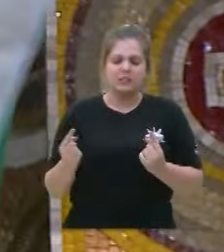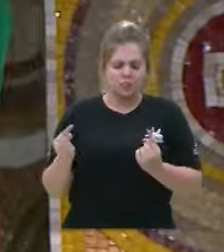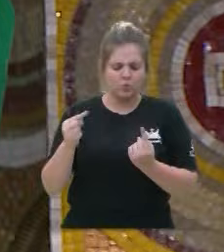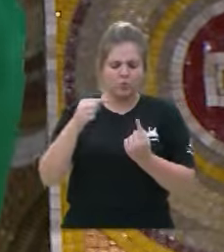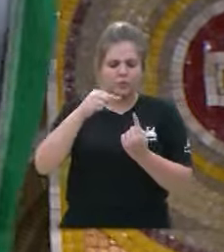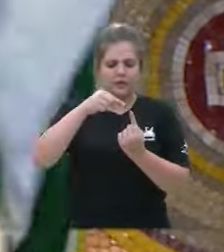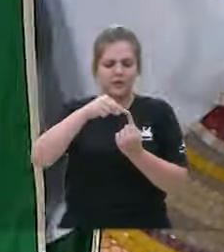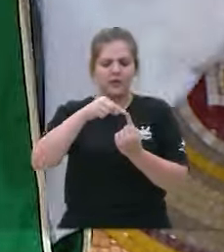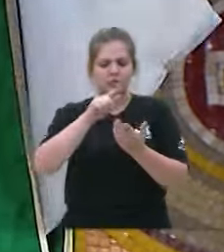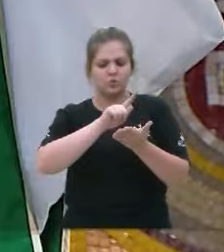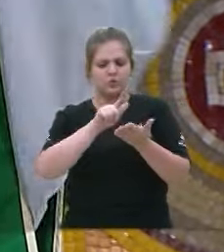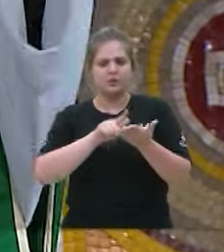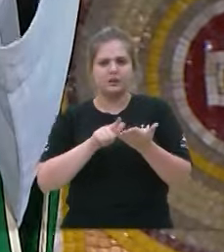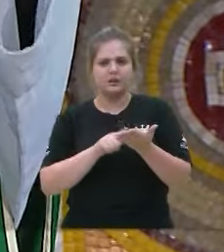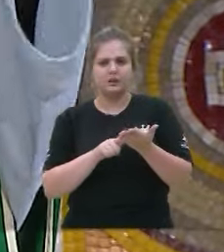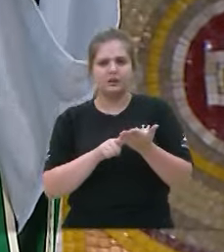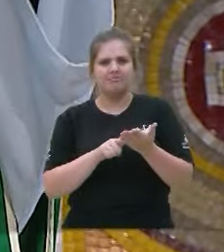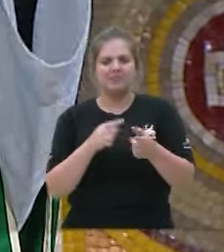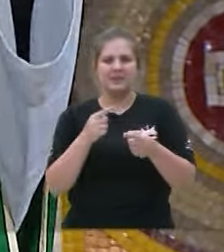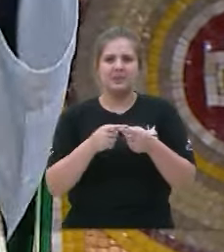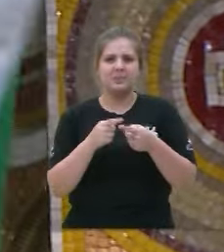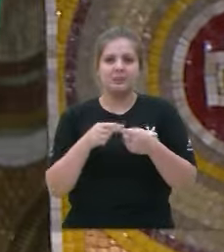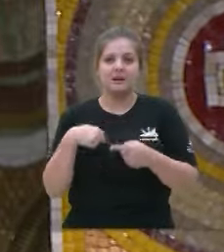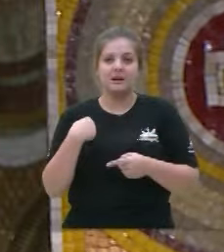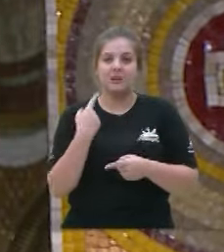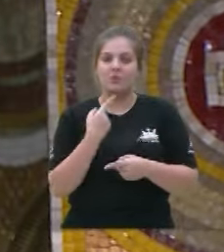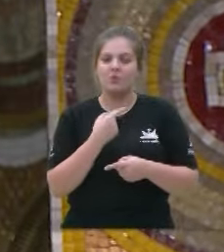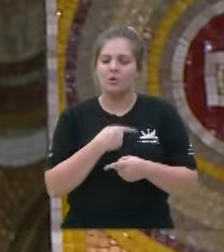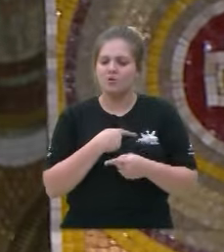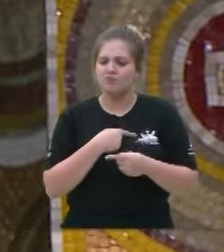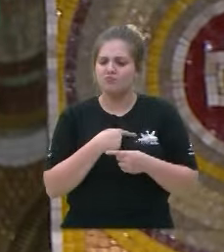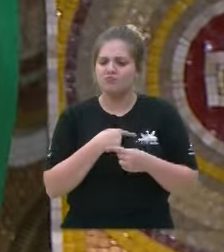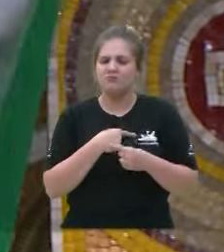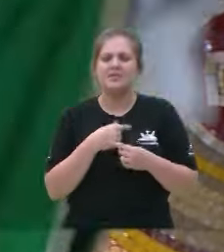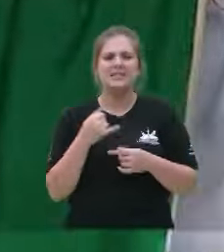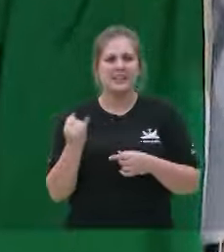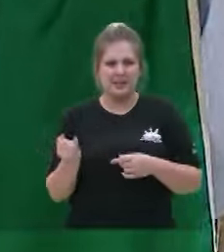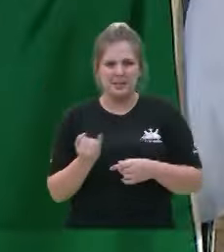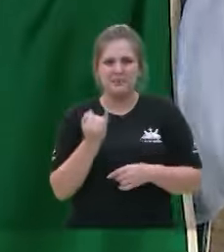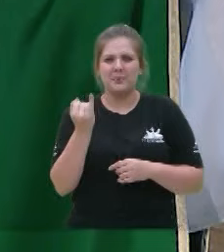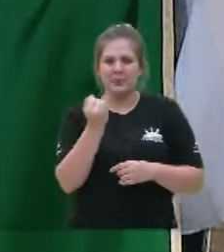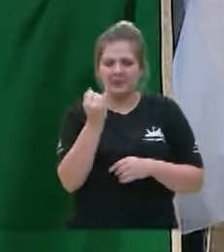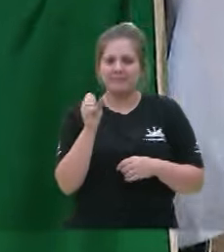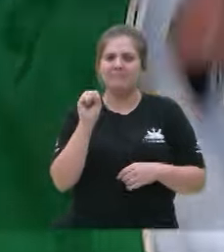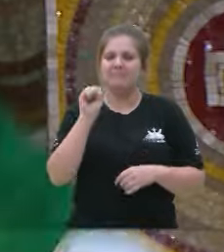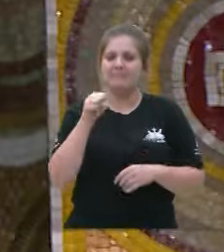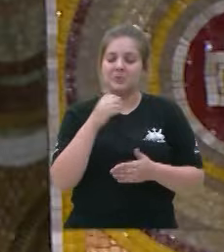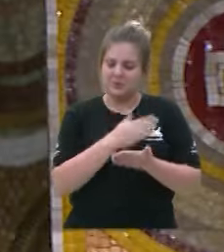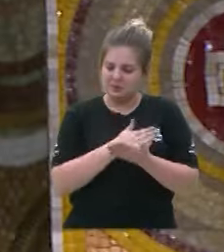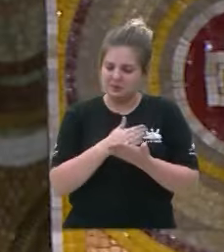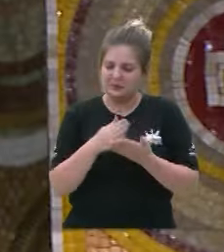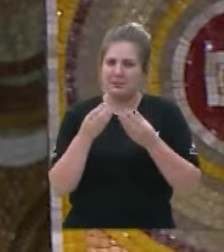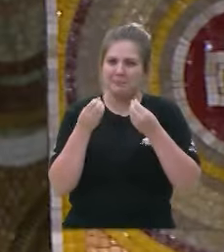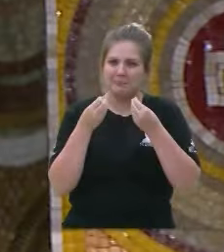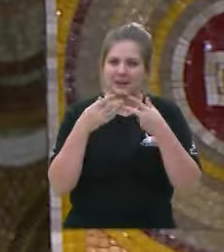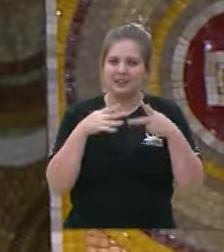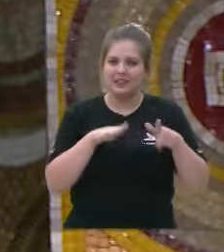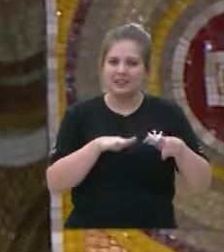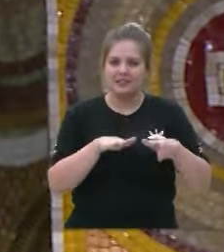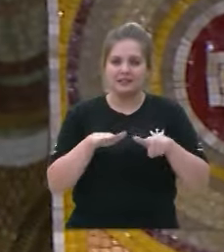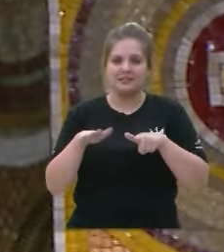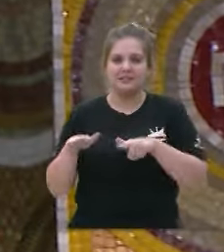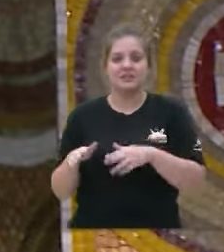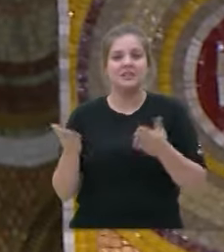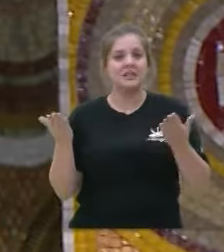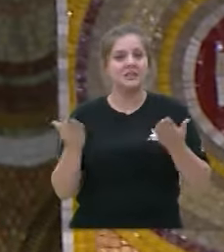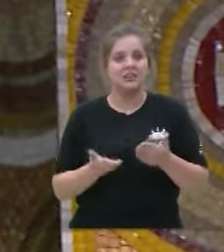litúrgico Rico para nós para iniciarmos bem esta semana já